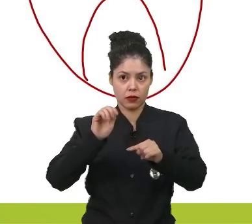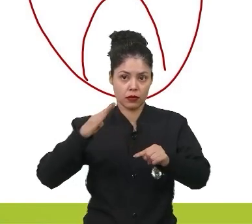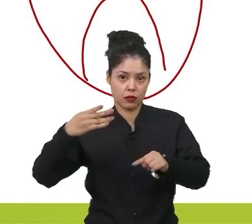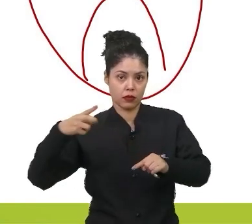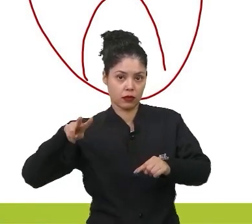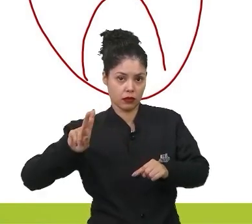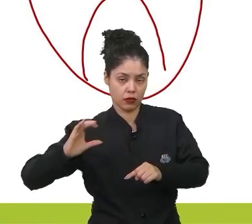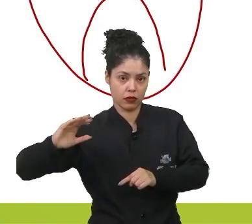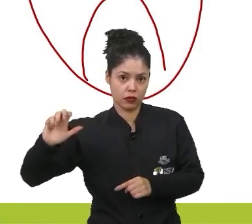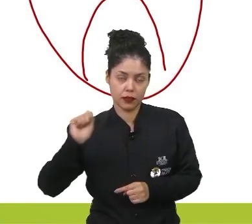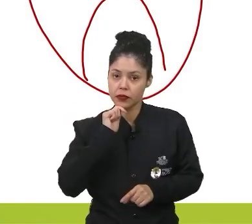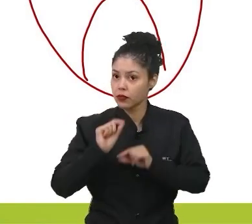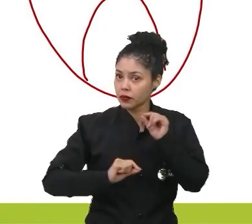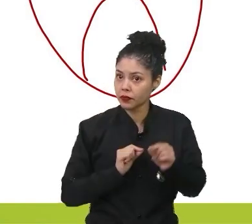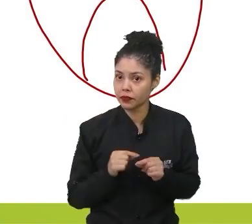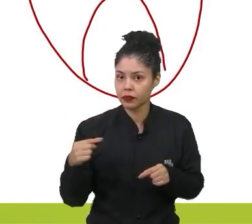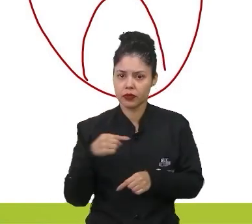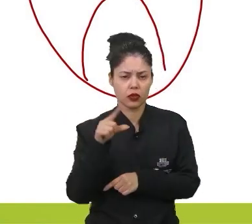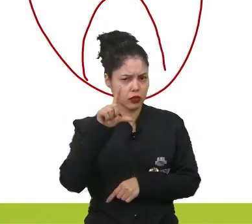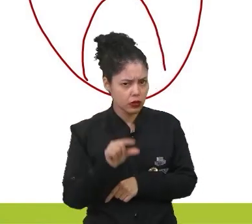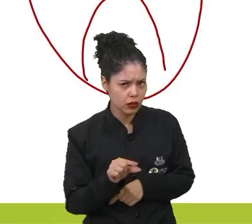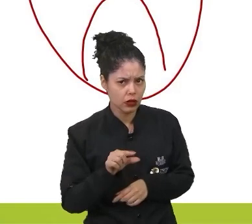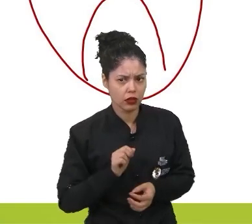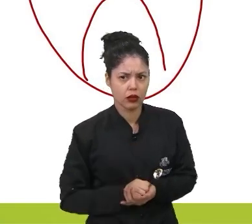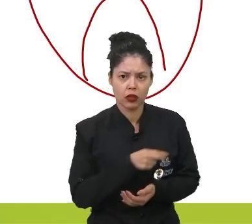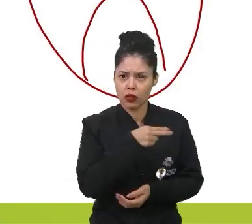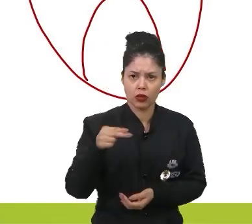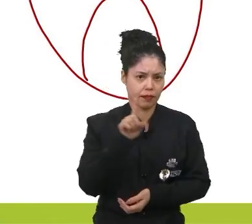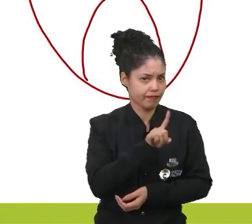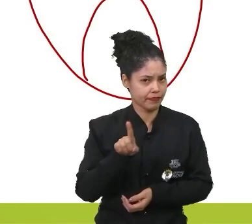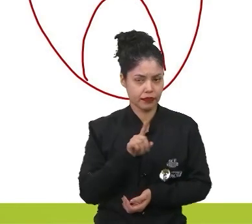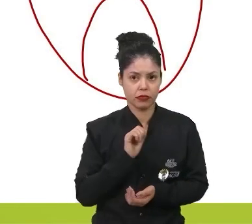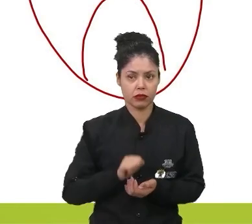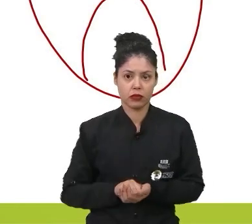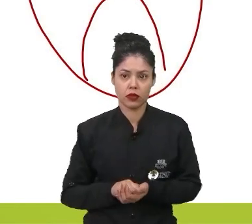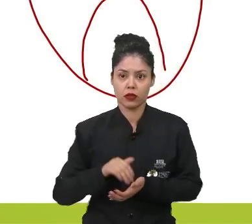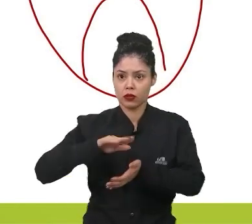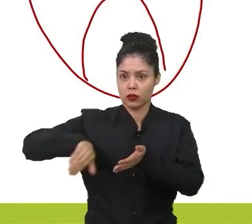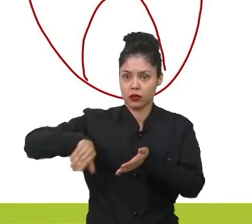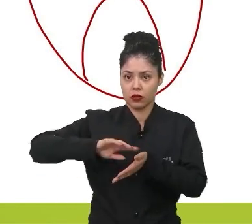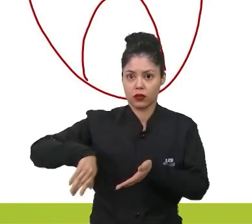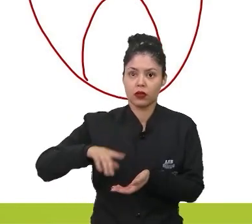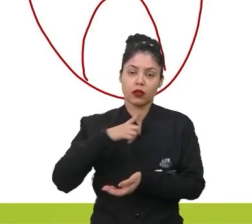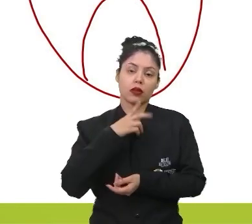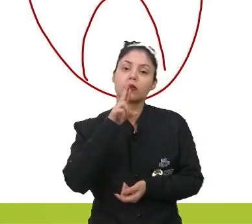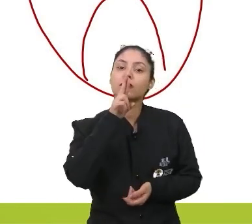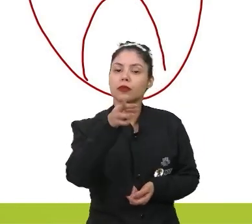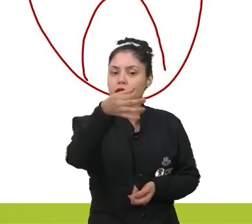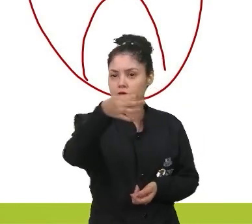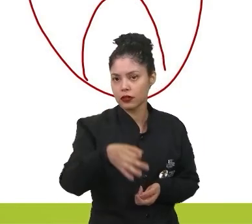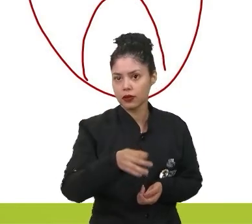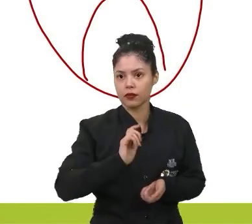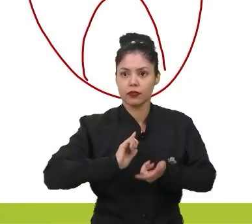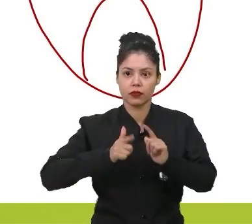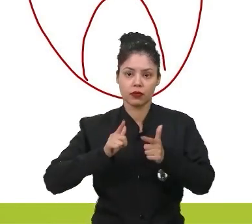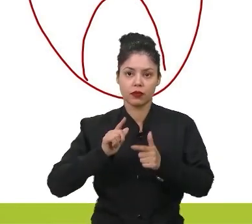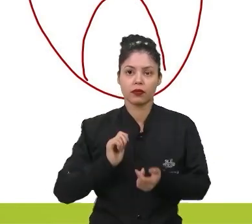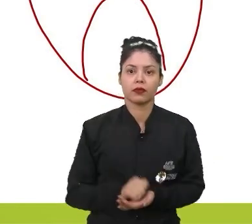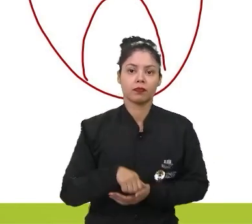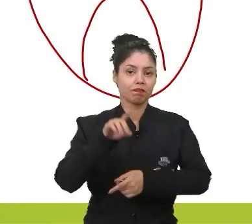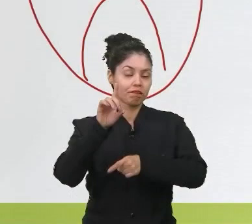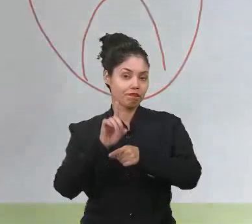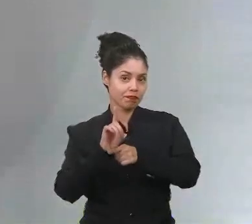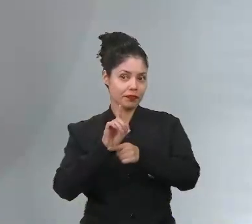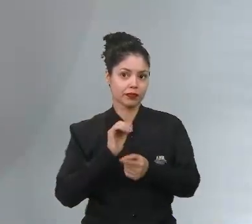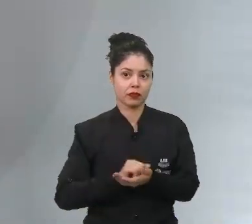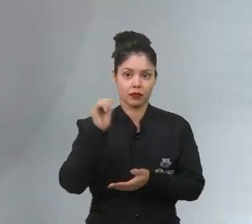menor que 0? Não. Pode ser igual a 0? Não. Então, por eliminação, a gente tem a resposta correta, letra D,